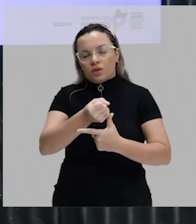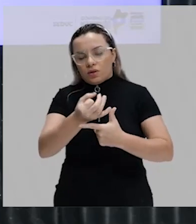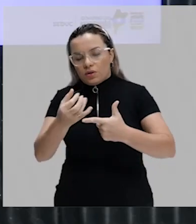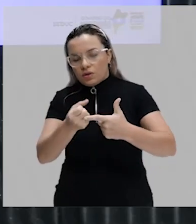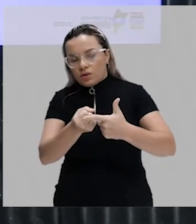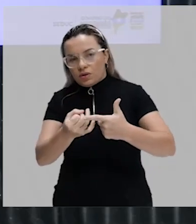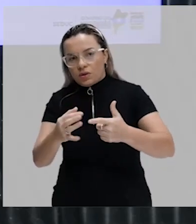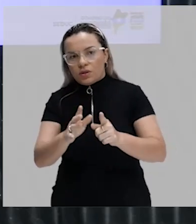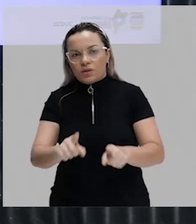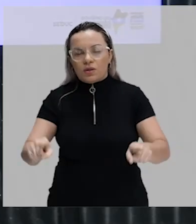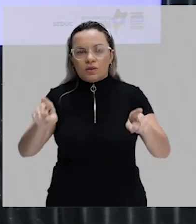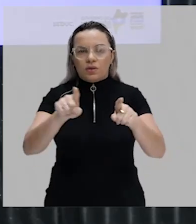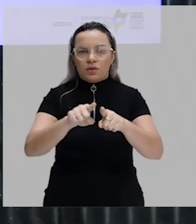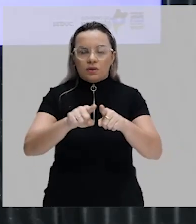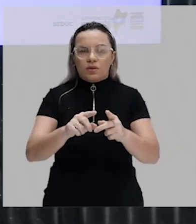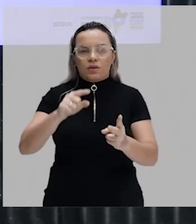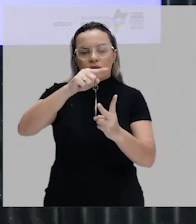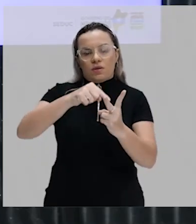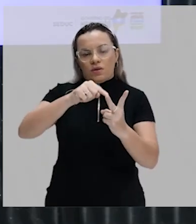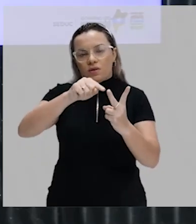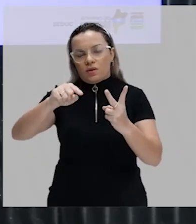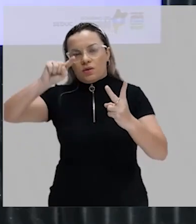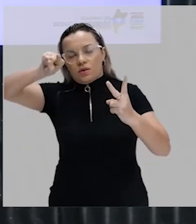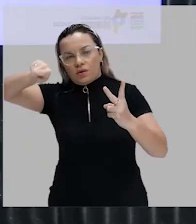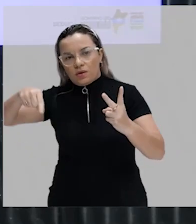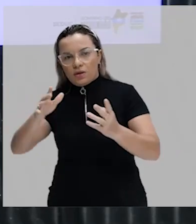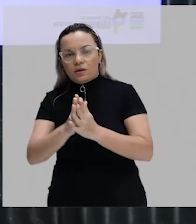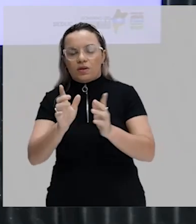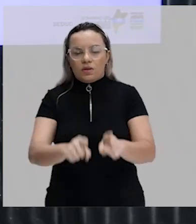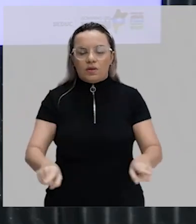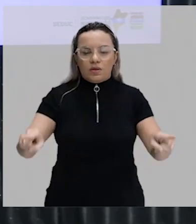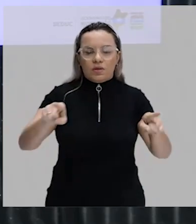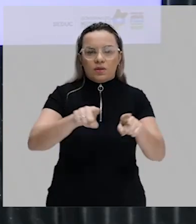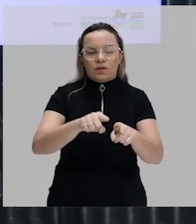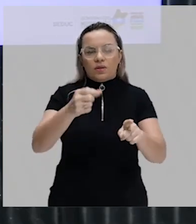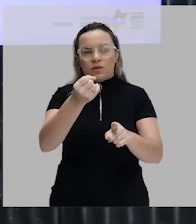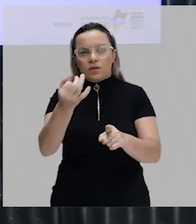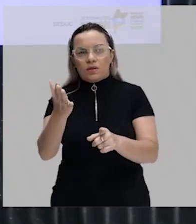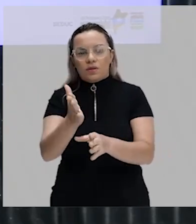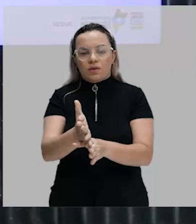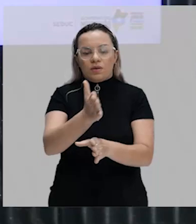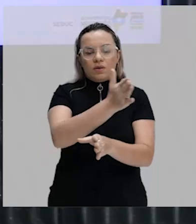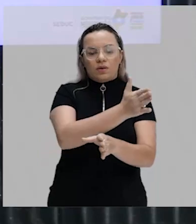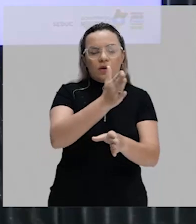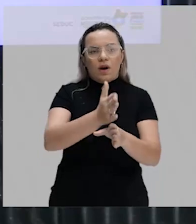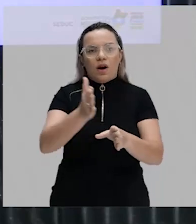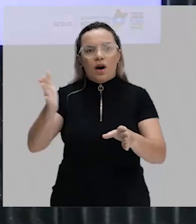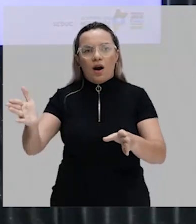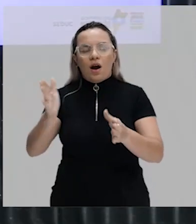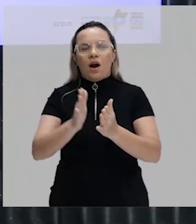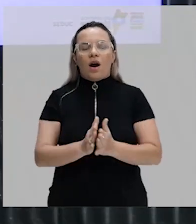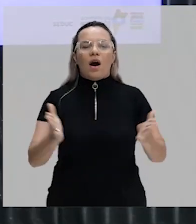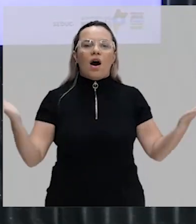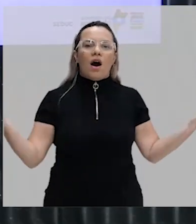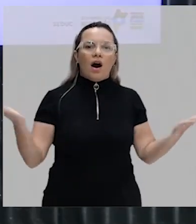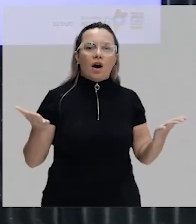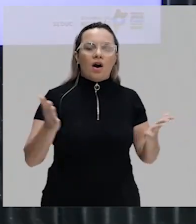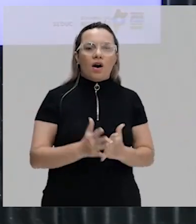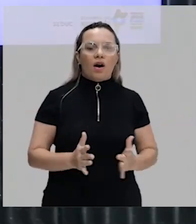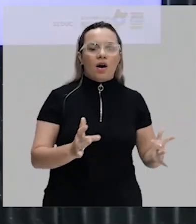números irracionais e também o conjunto dos números reais, tá? E agora? Agora a gente está tendo contato